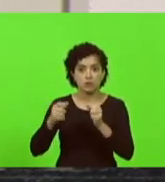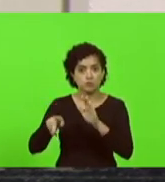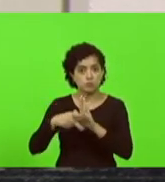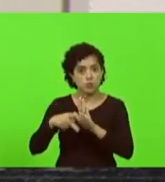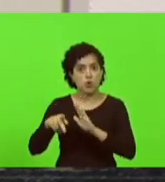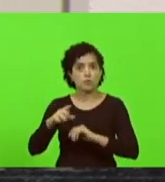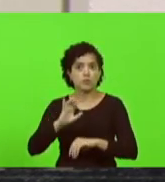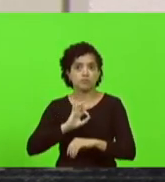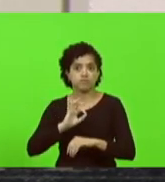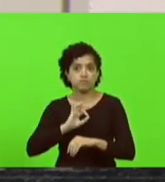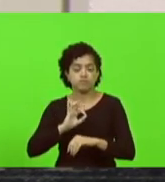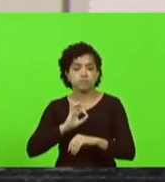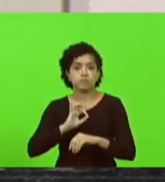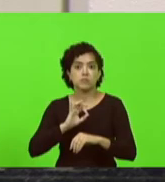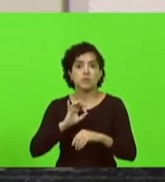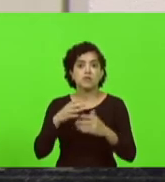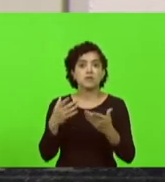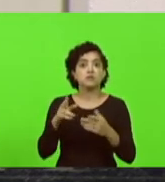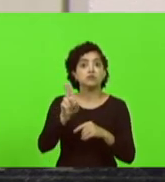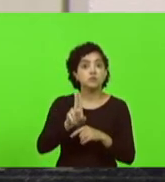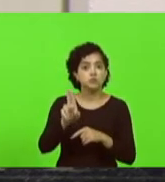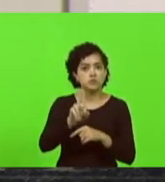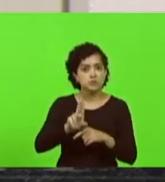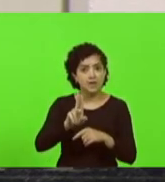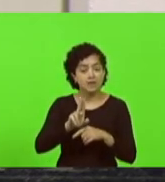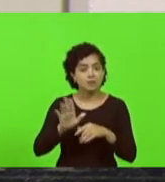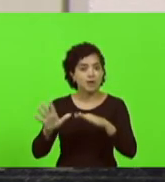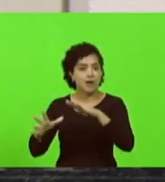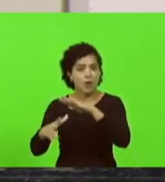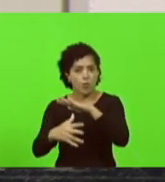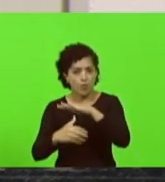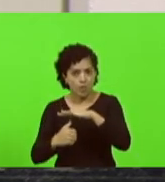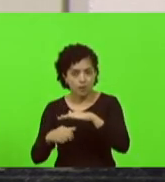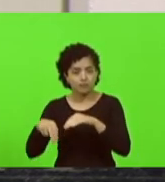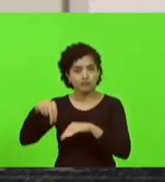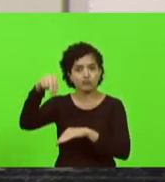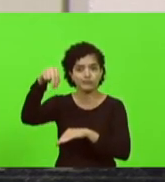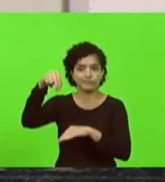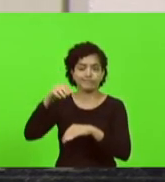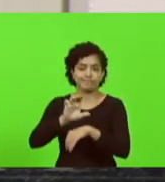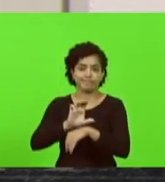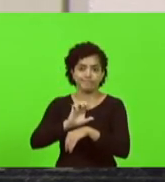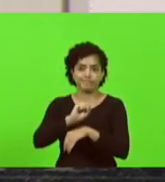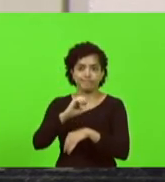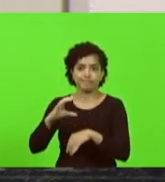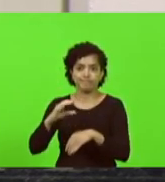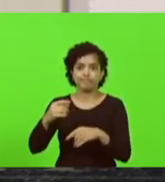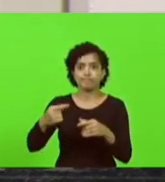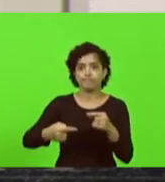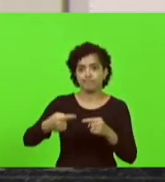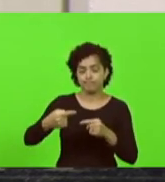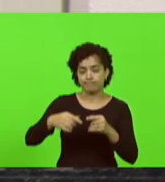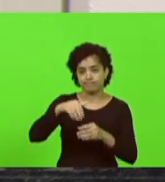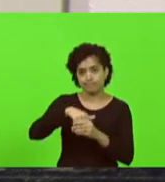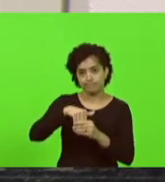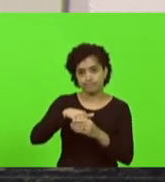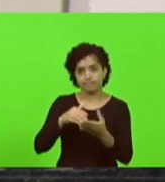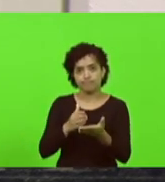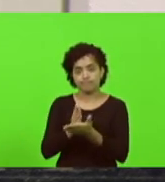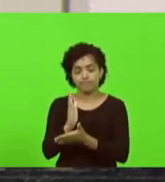usados em um mega assalto no norte do estado. Em discussão, em votação,